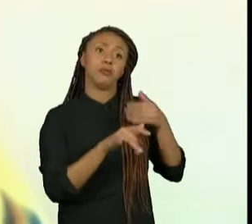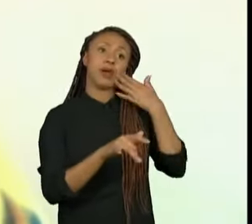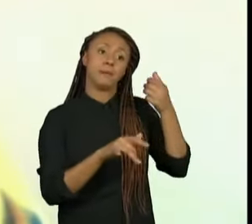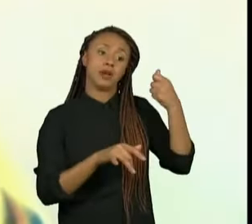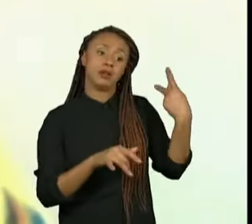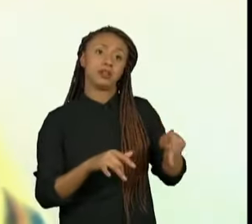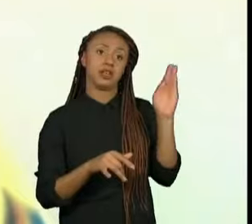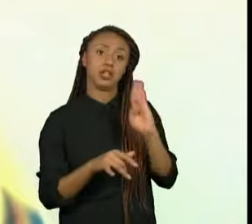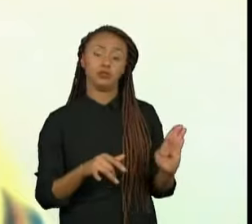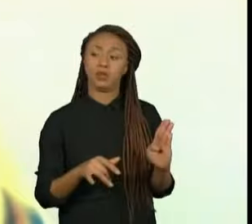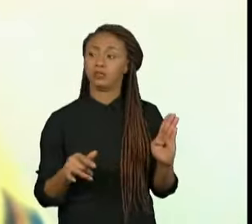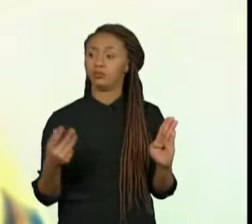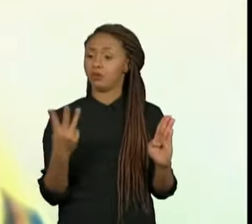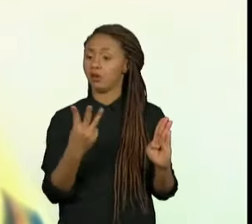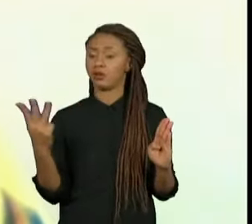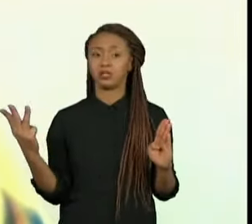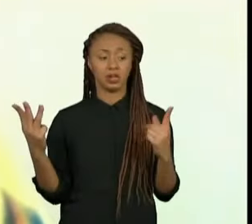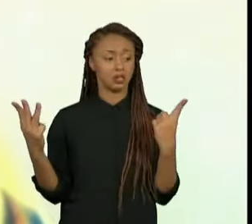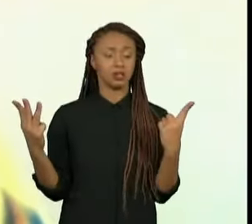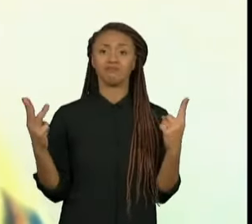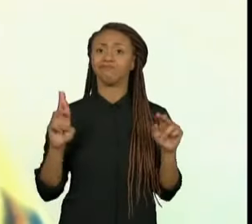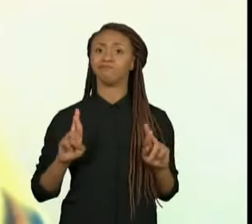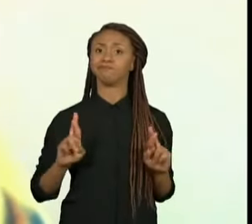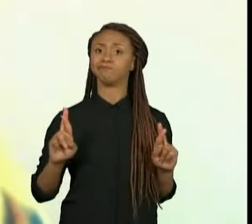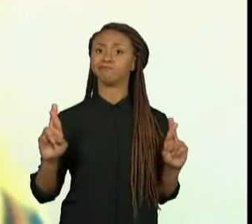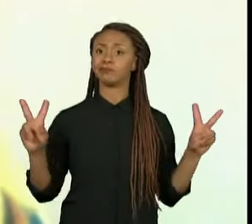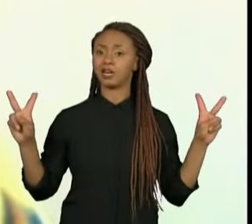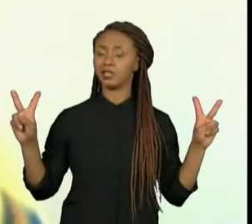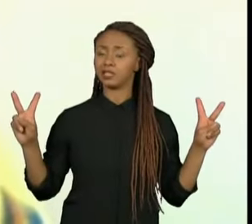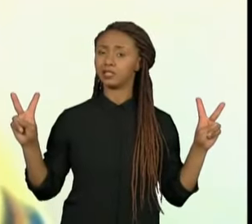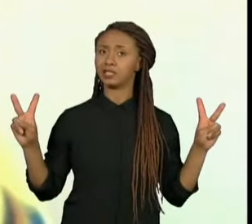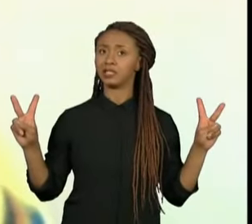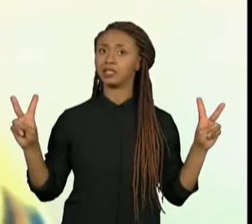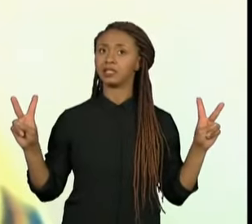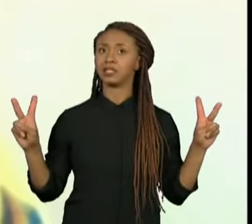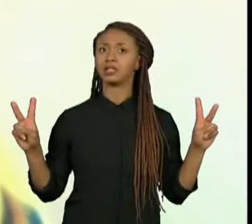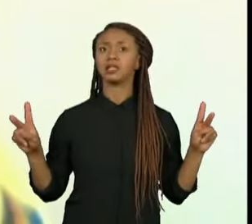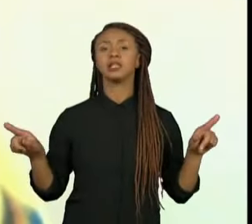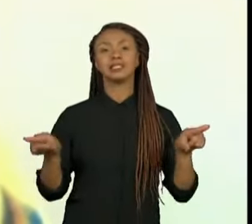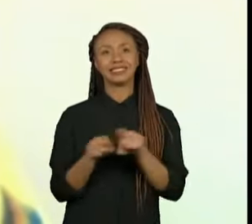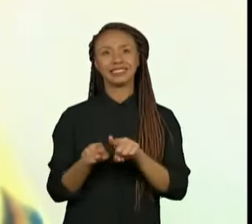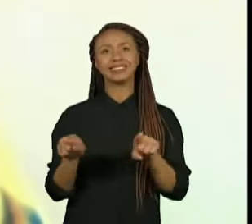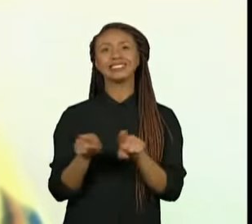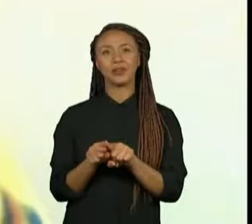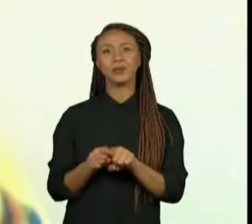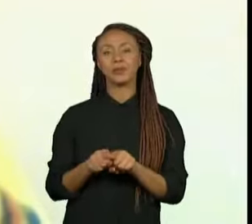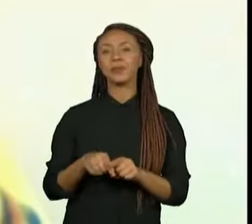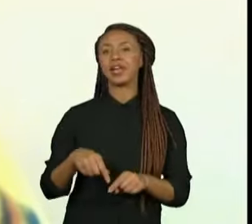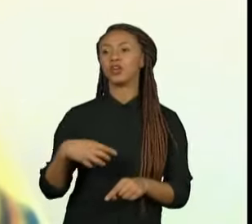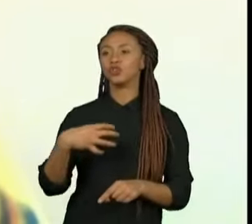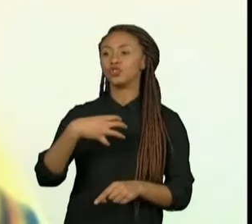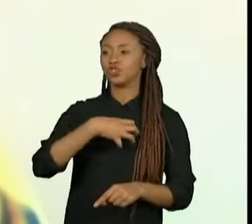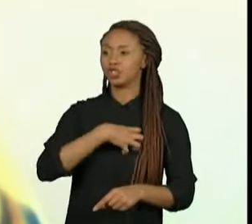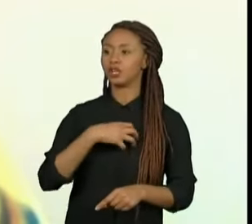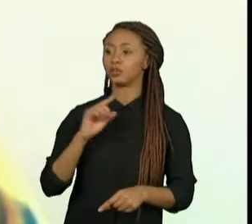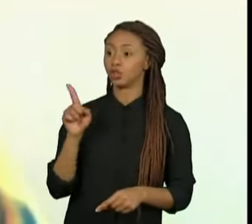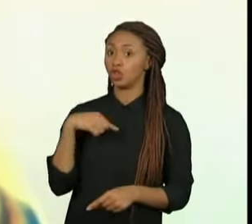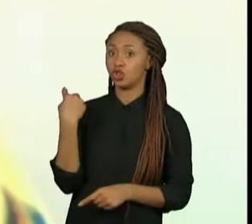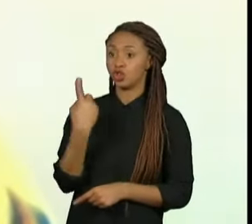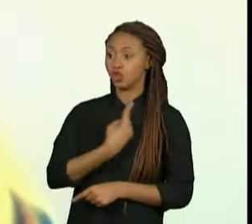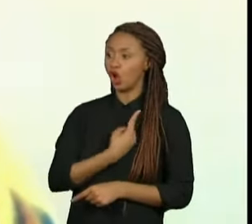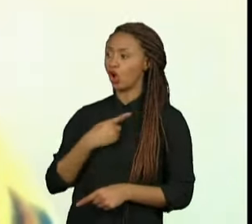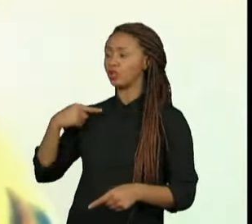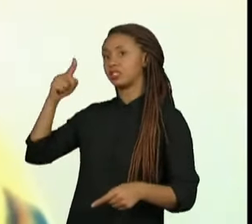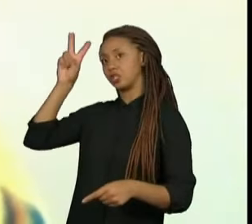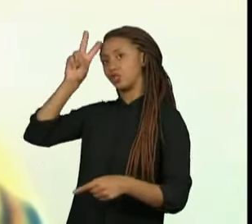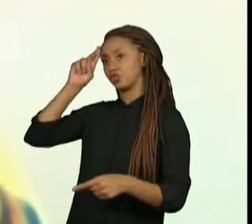no Brasil. Então, eu acho que a Elos, que é justamente marcada por nossa condição